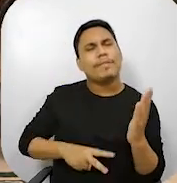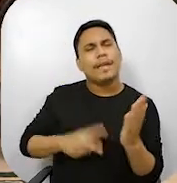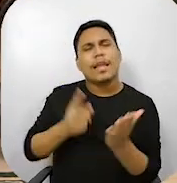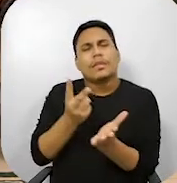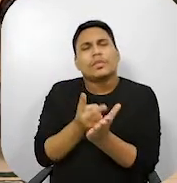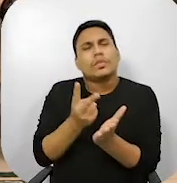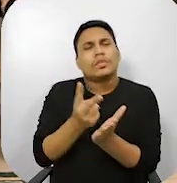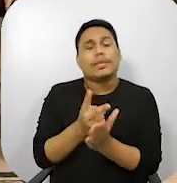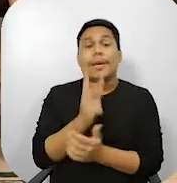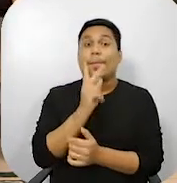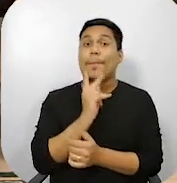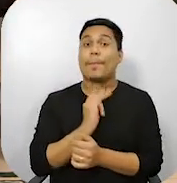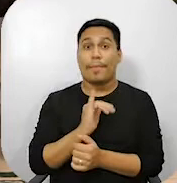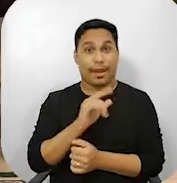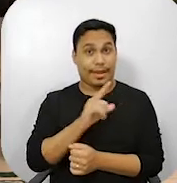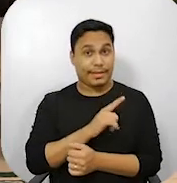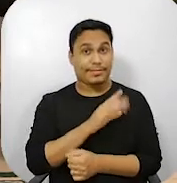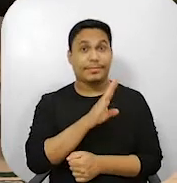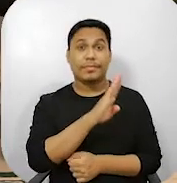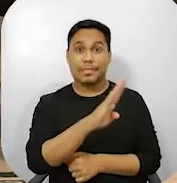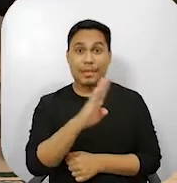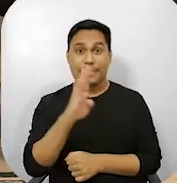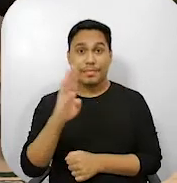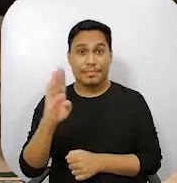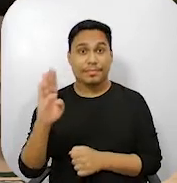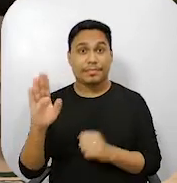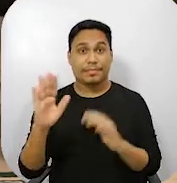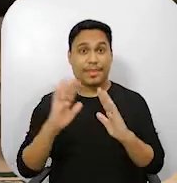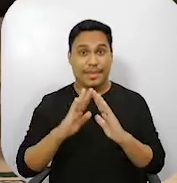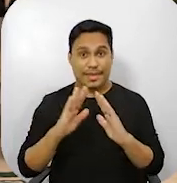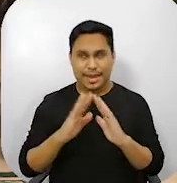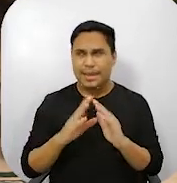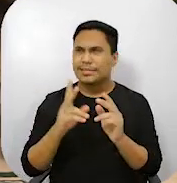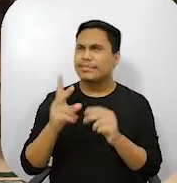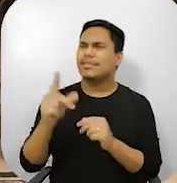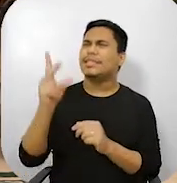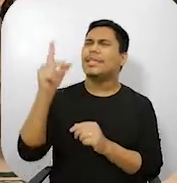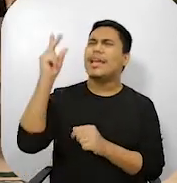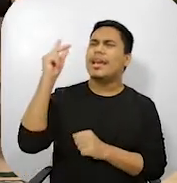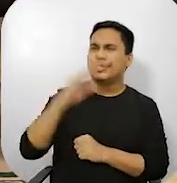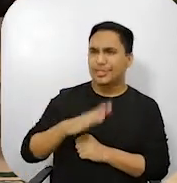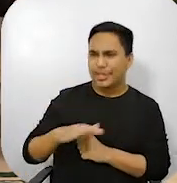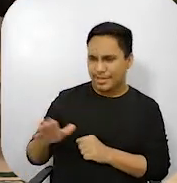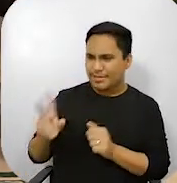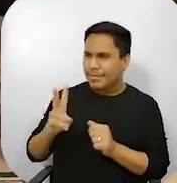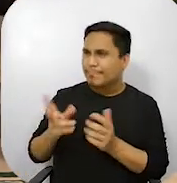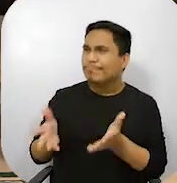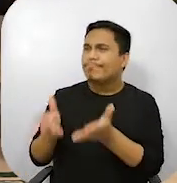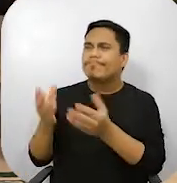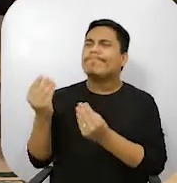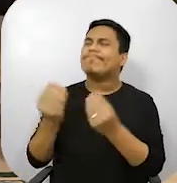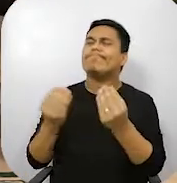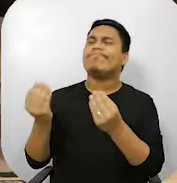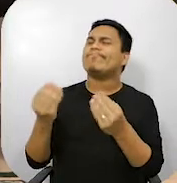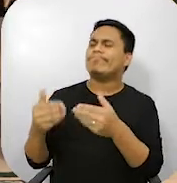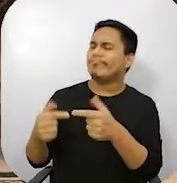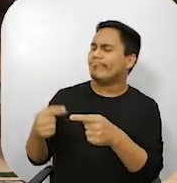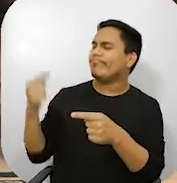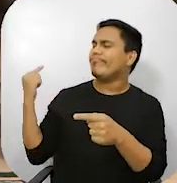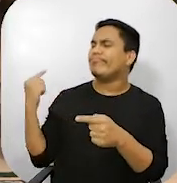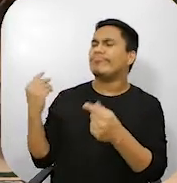com seu pai tendo uma biblioteca em casa então você foi Instigado desde pequena como é que foi a sua TT lá atrás lá na infância